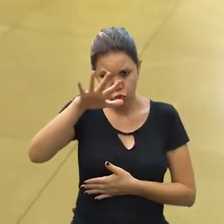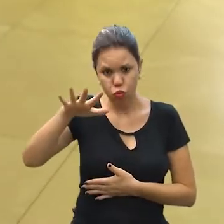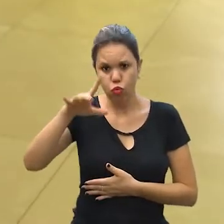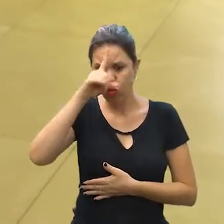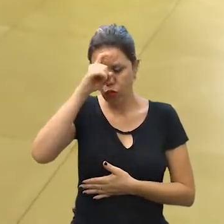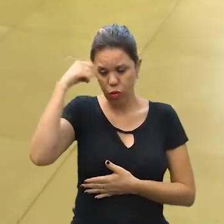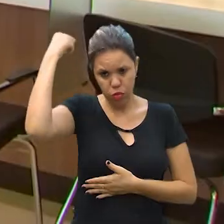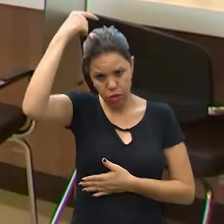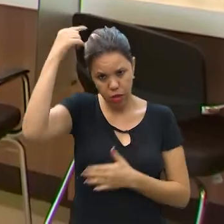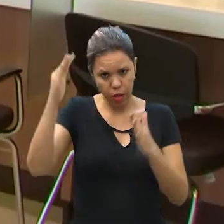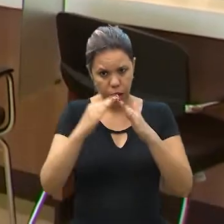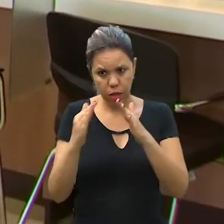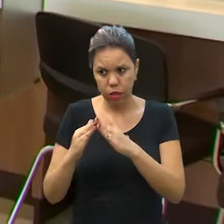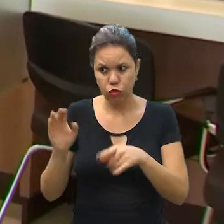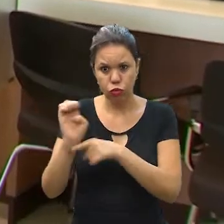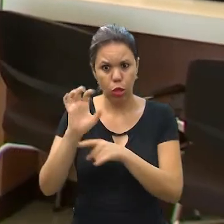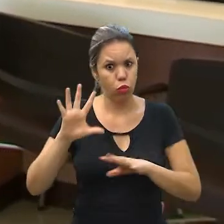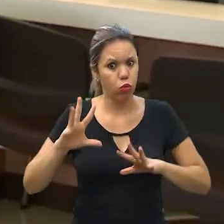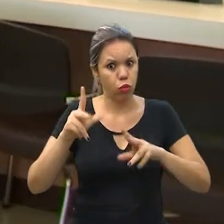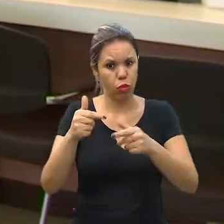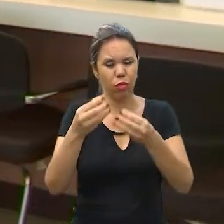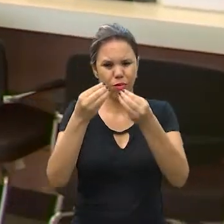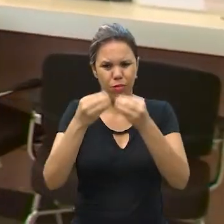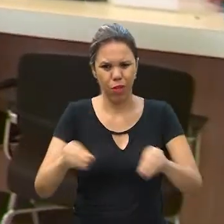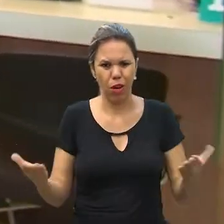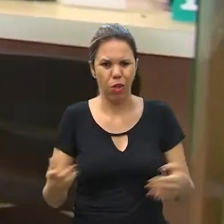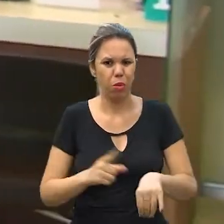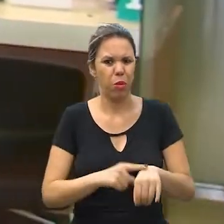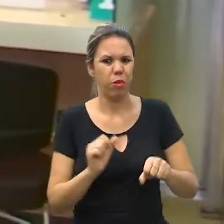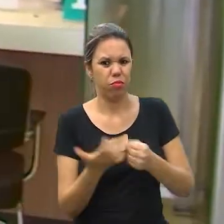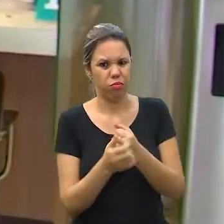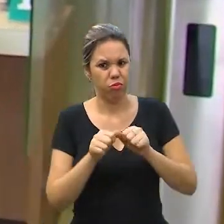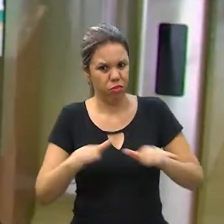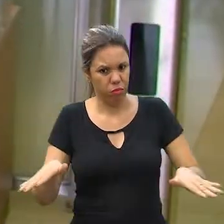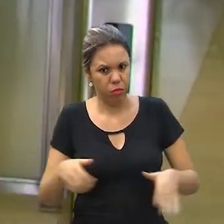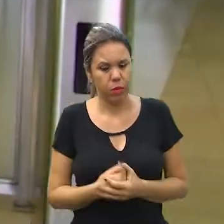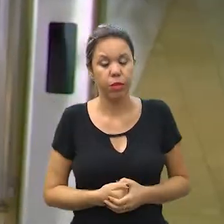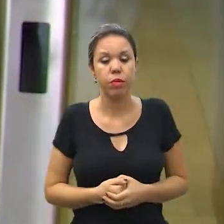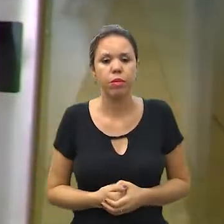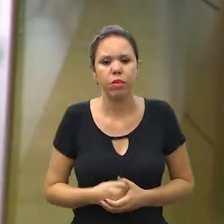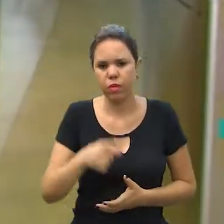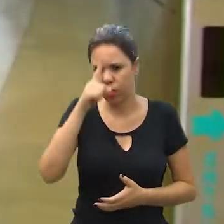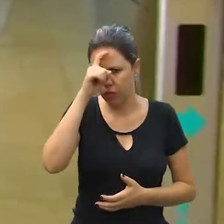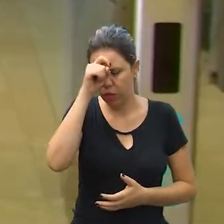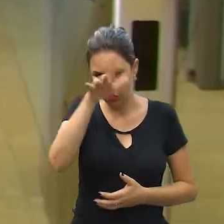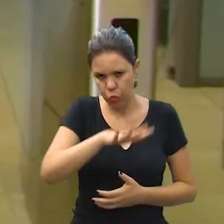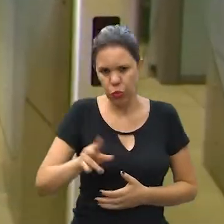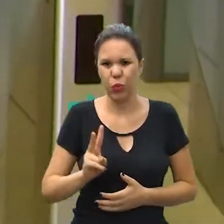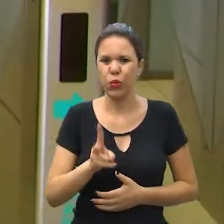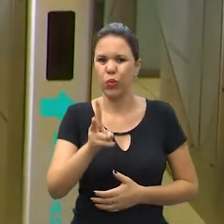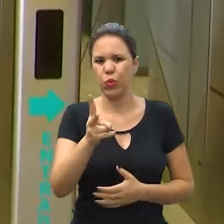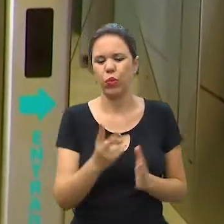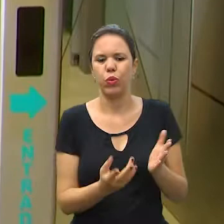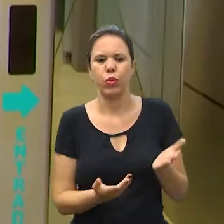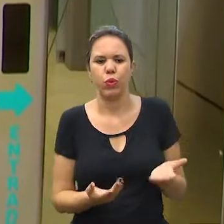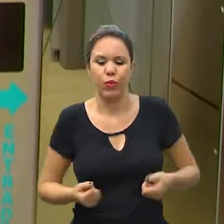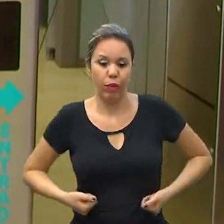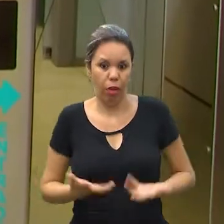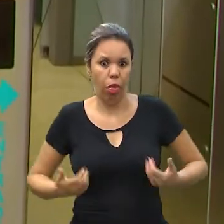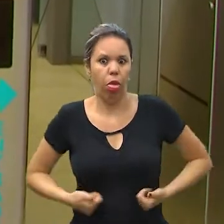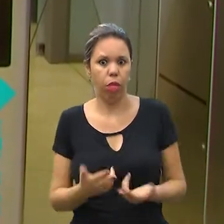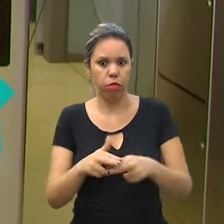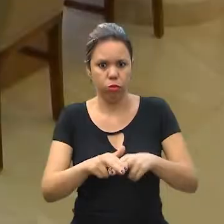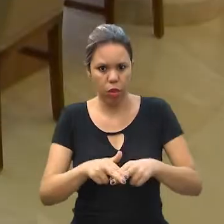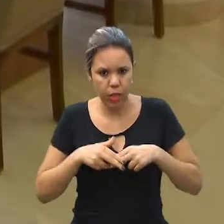todo o estado, causou um grande impacto, principalmente agora, nesse momento de pandemia, em que os hospitais continuam com o aumento